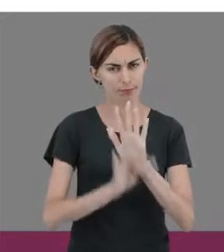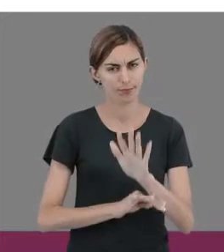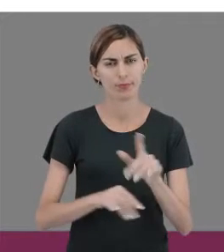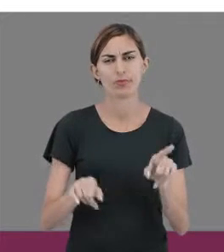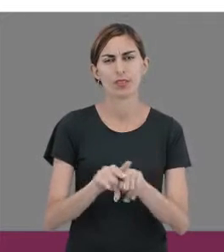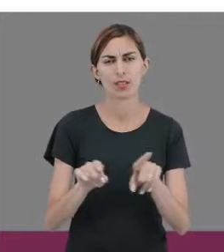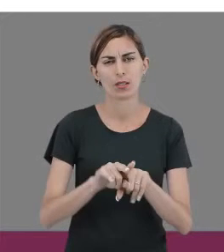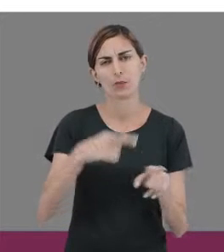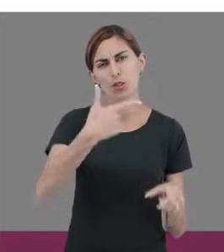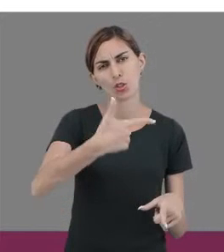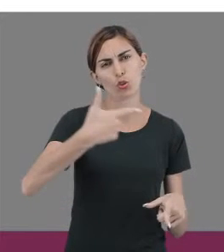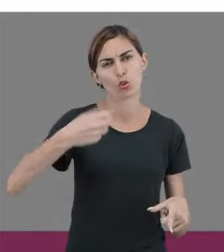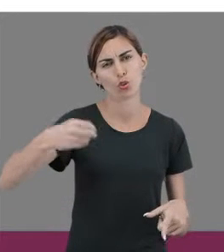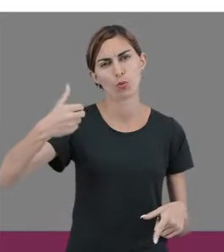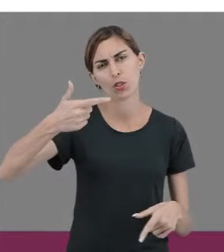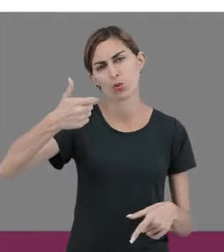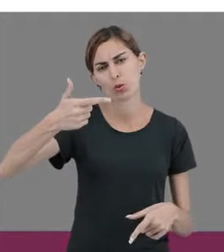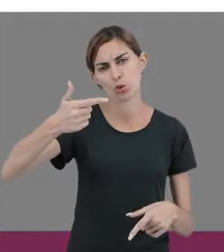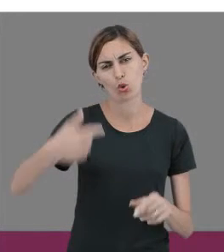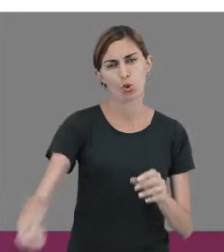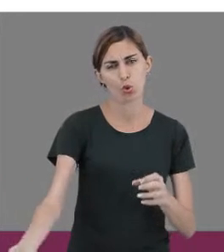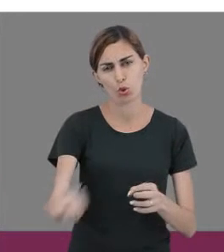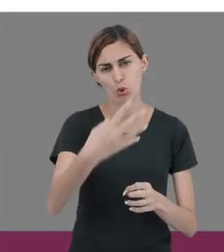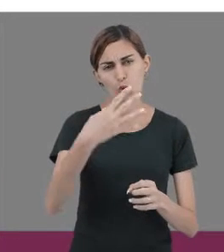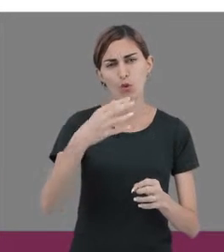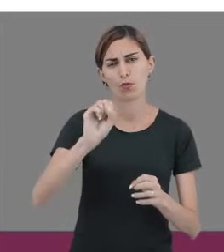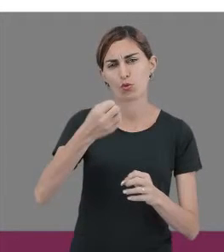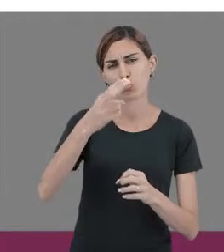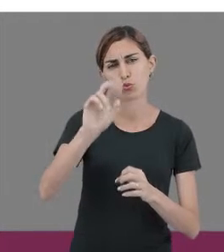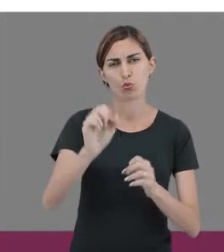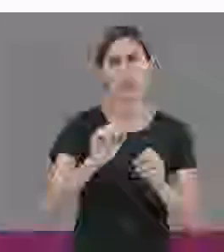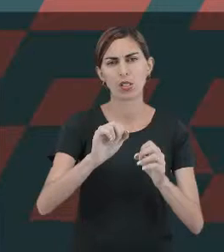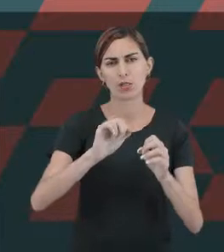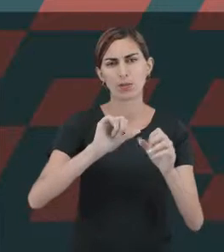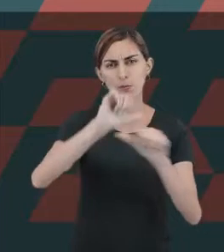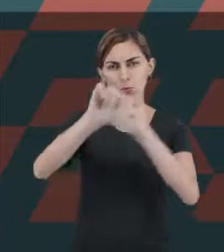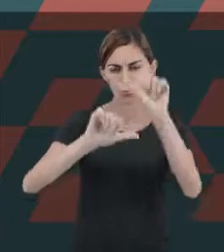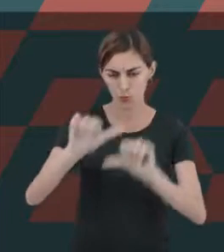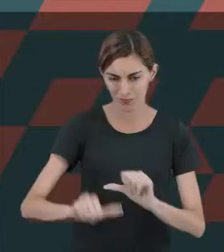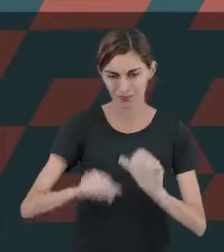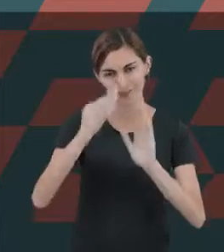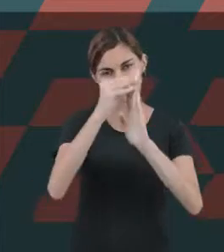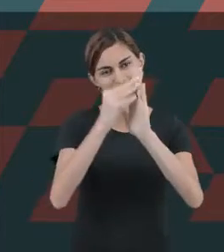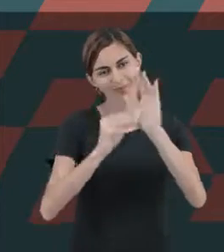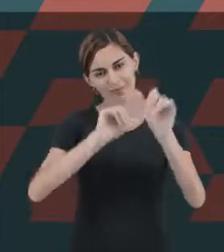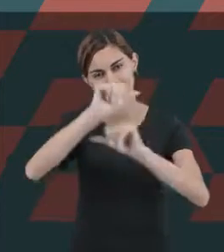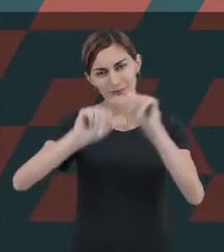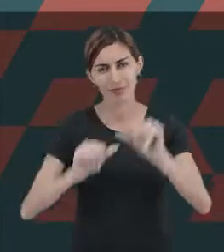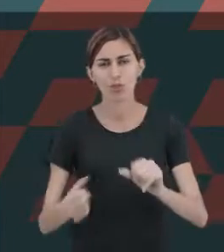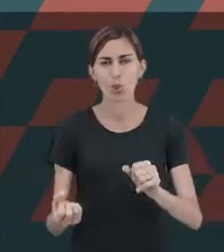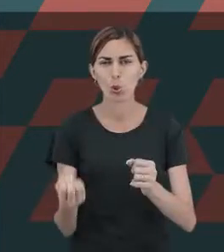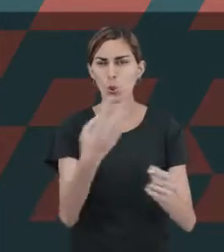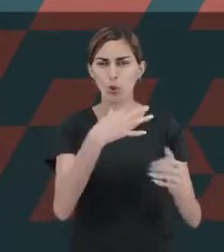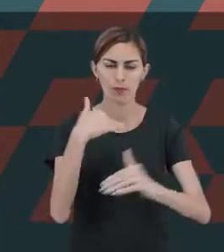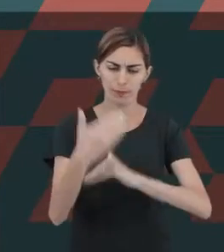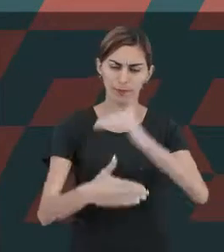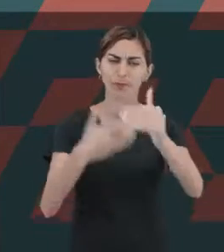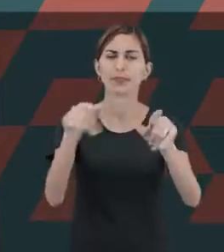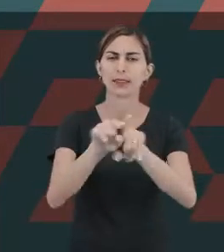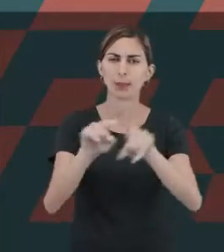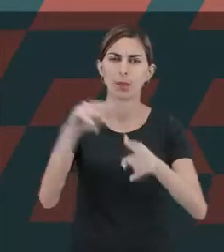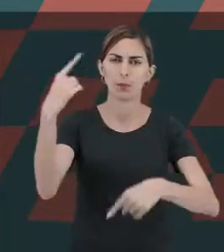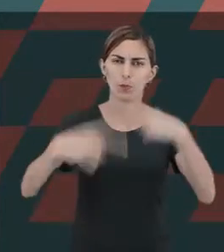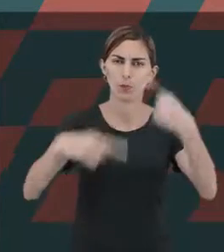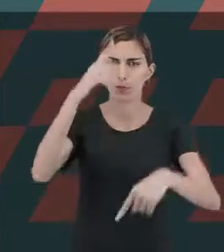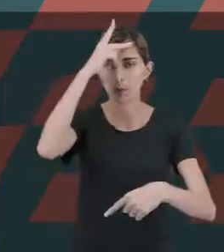em 2012 a gente traz a NOB SUAS reformulada, e com isso grandes avanços também na